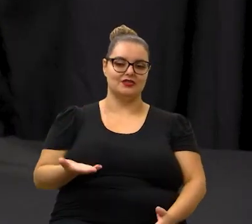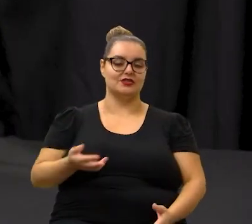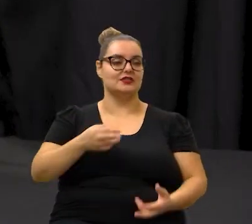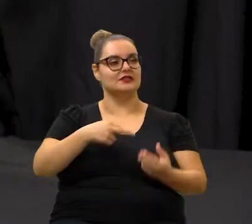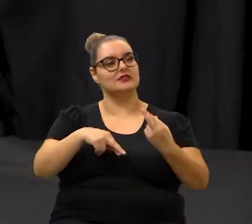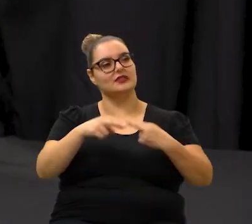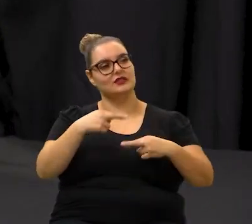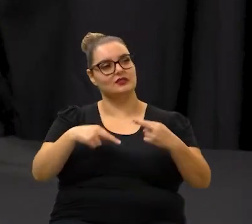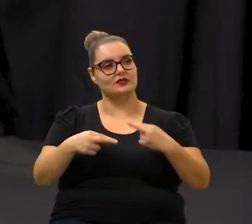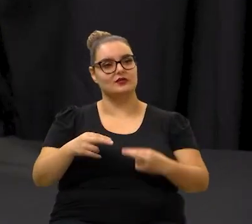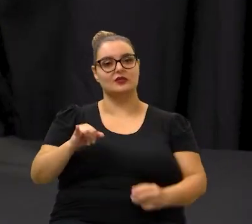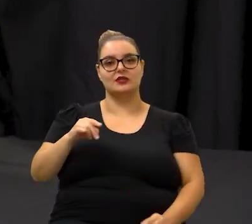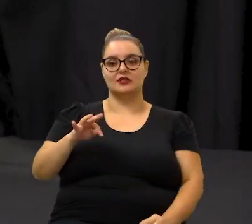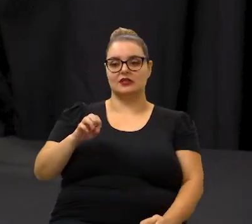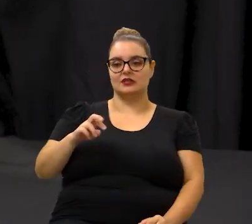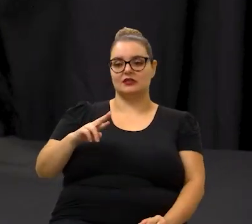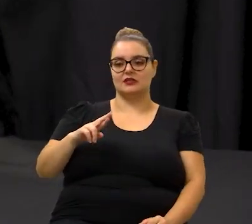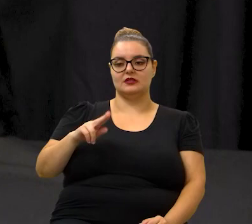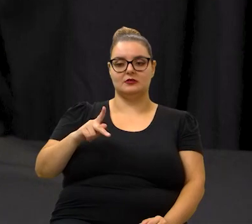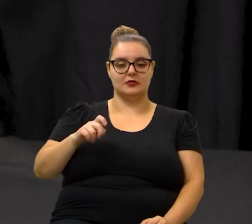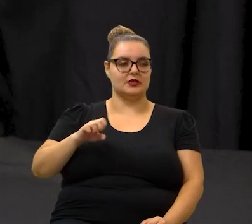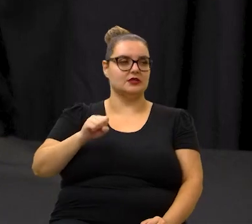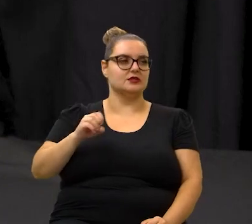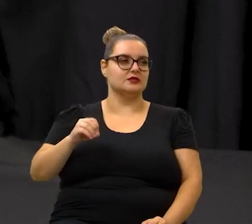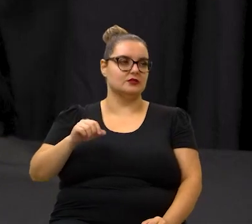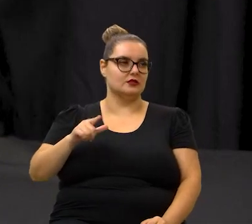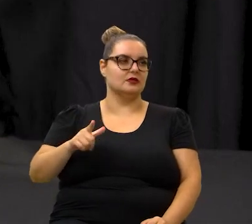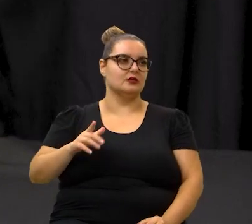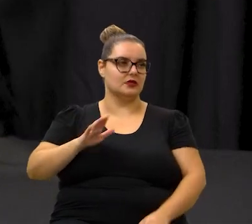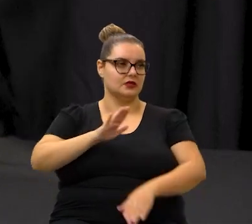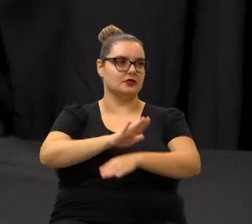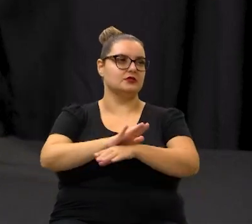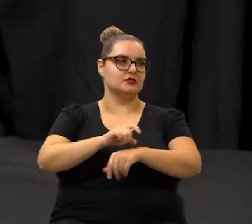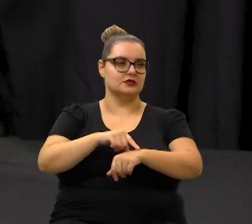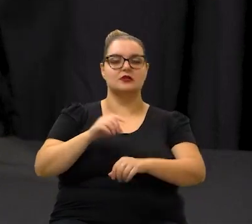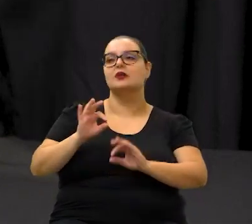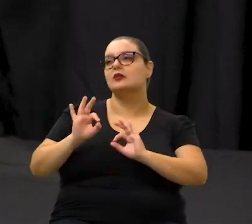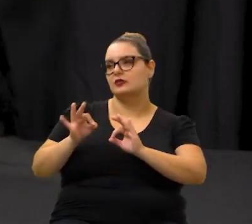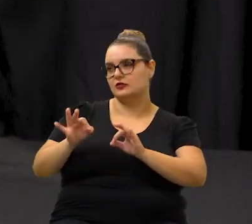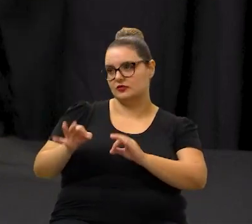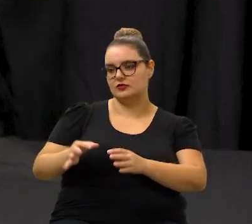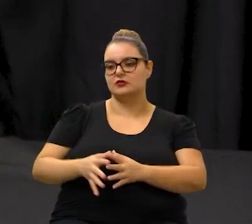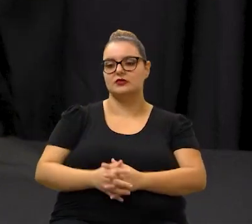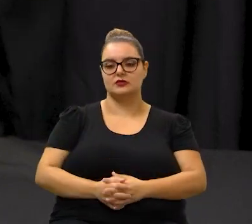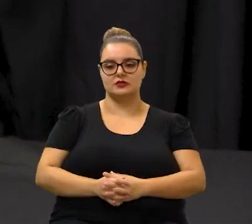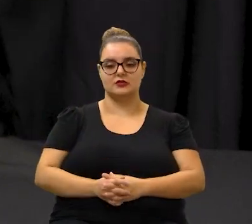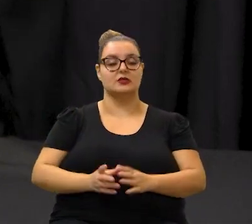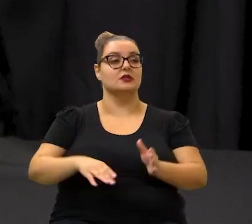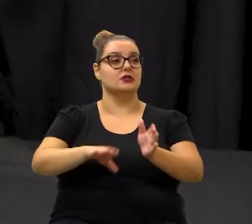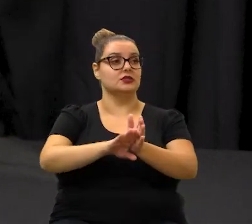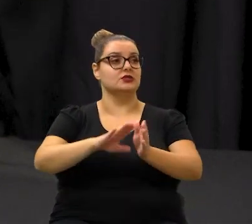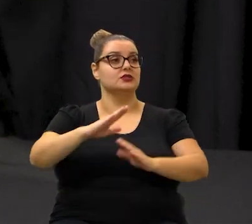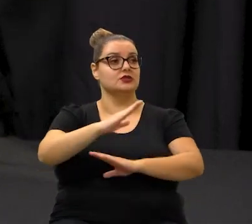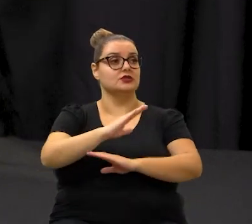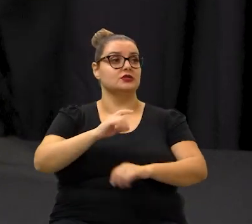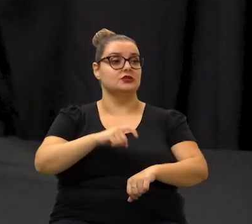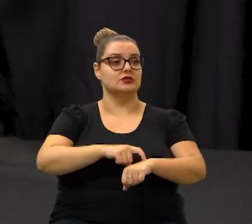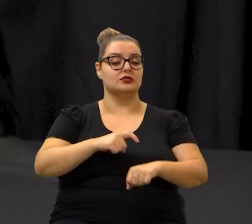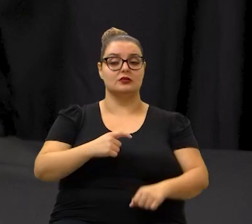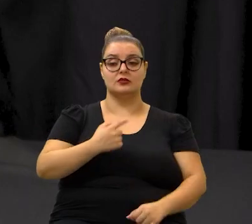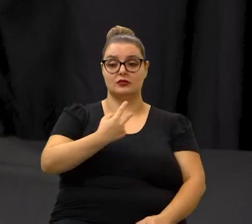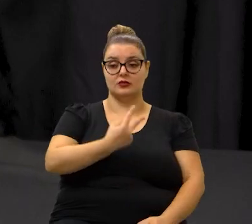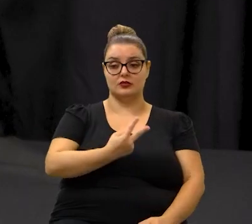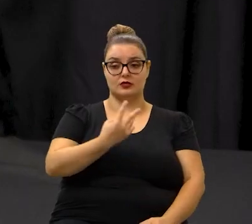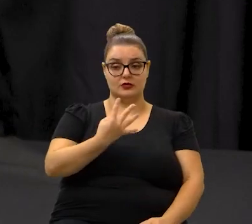essa relação interpessoal que também ajudou nesse momento aí você chega a câmara naquele momento com